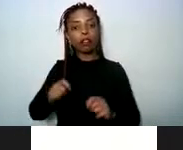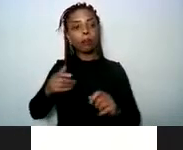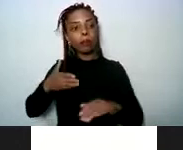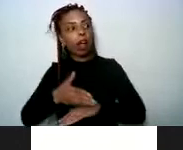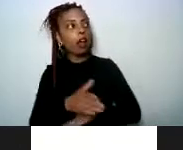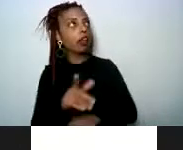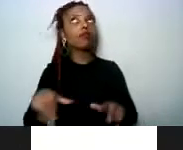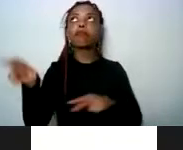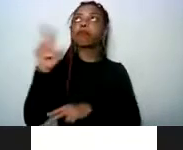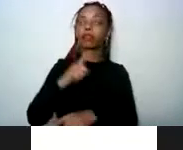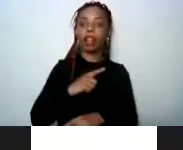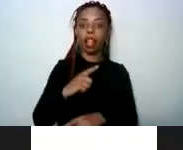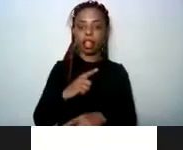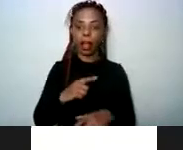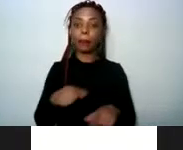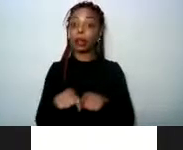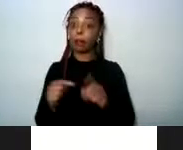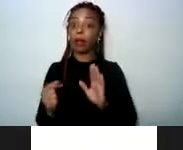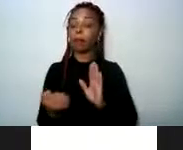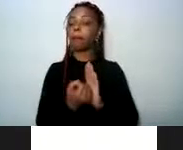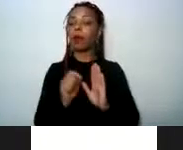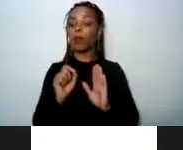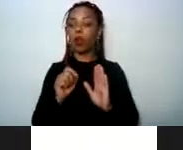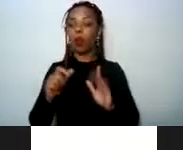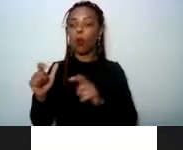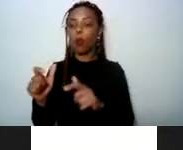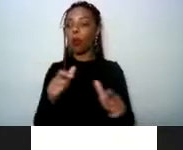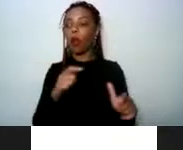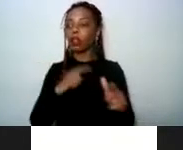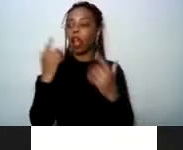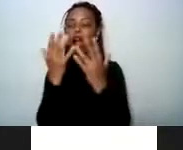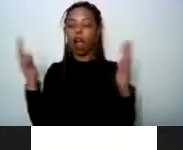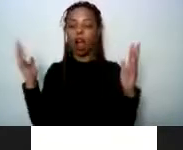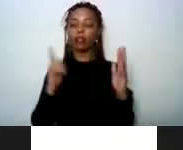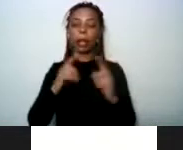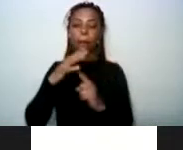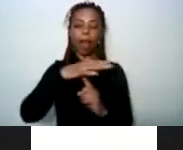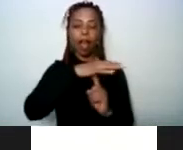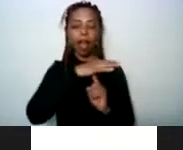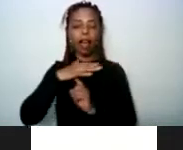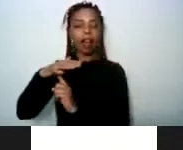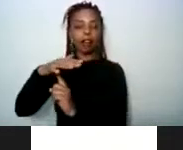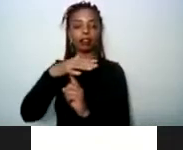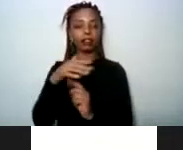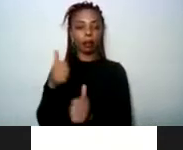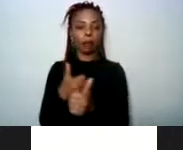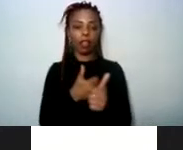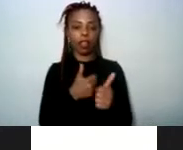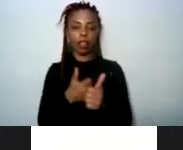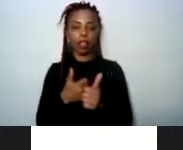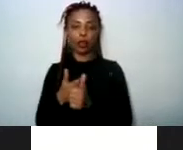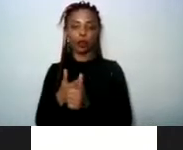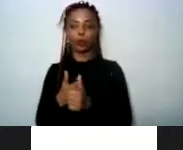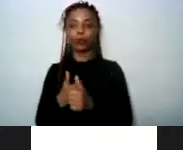também marca as áreas arbóreas, as praças em volta, então trazendo, de certa forma,